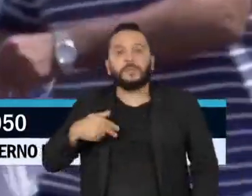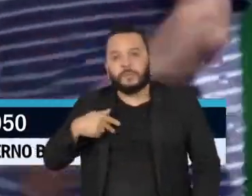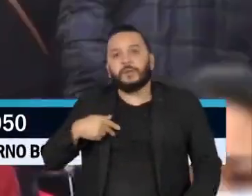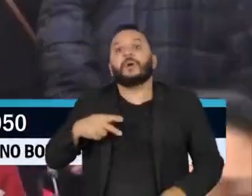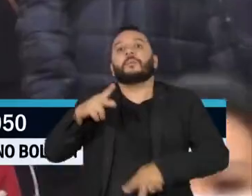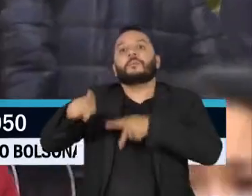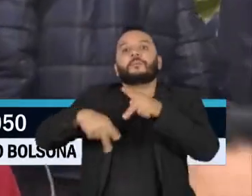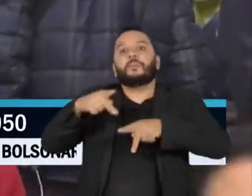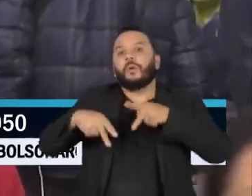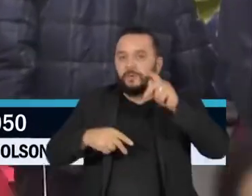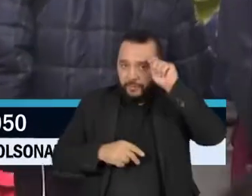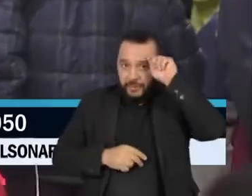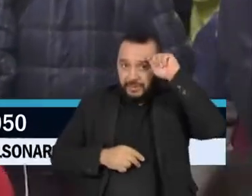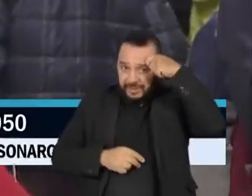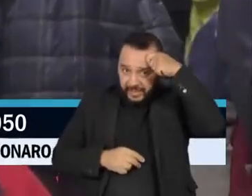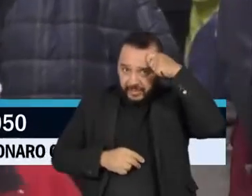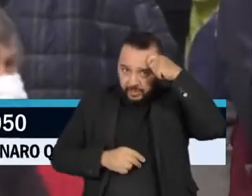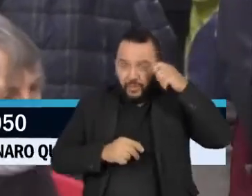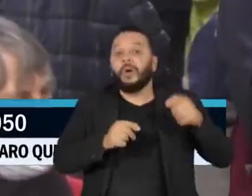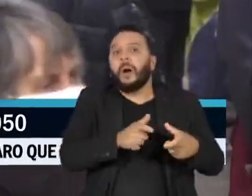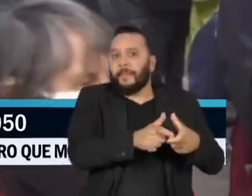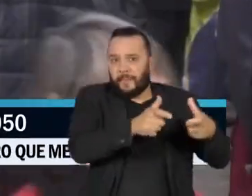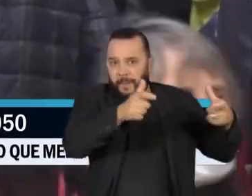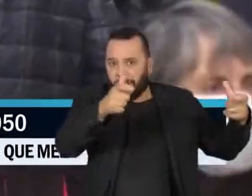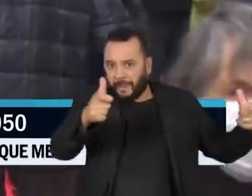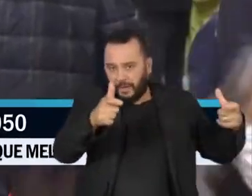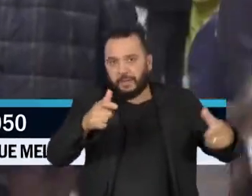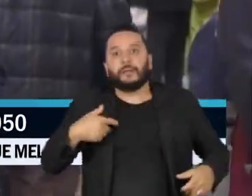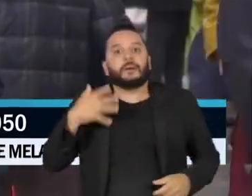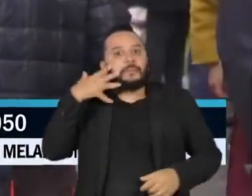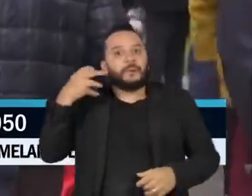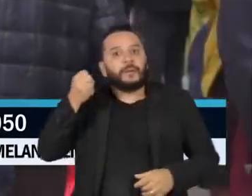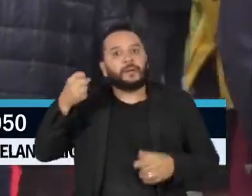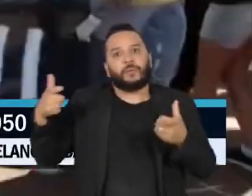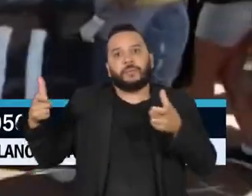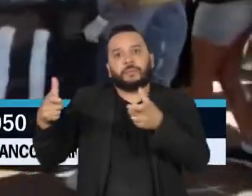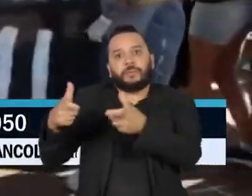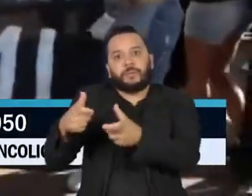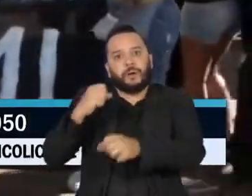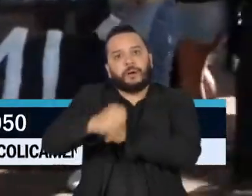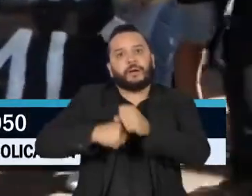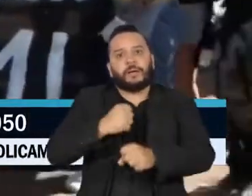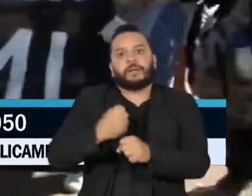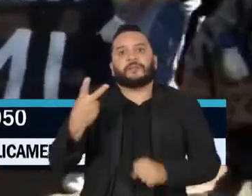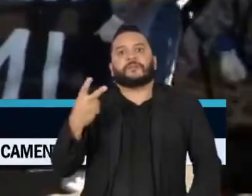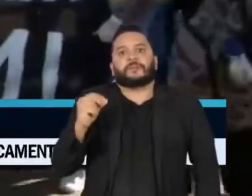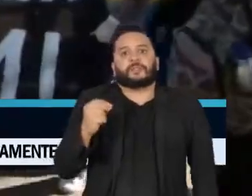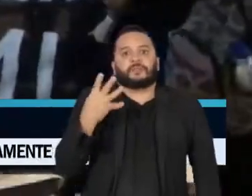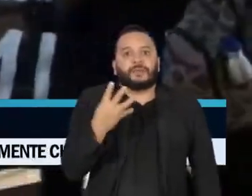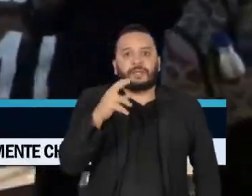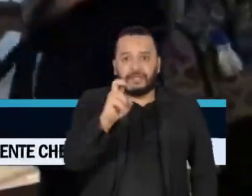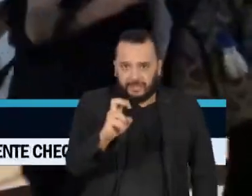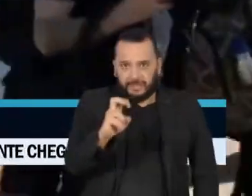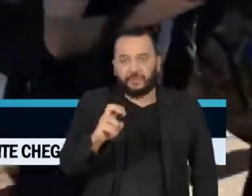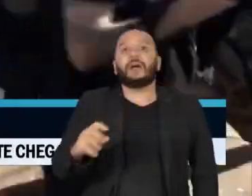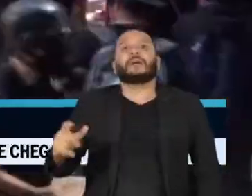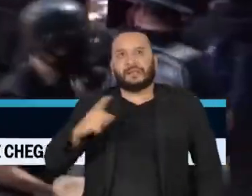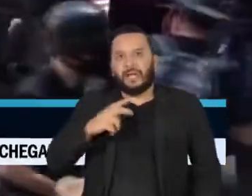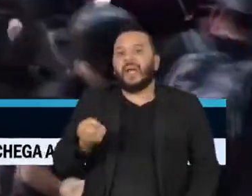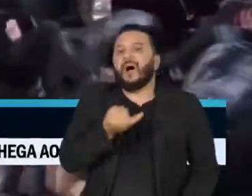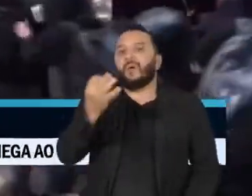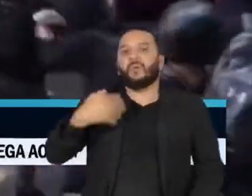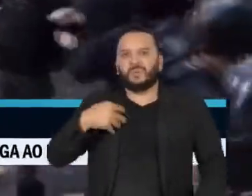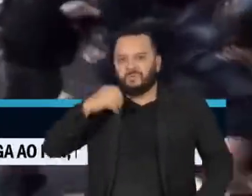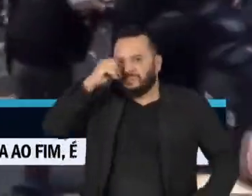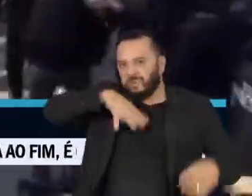branca deve superar a de brancos em 2045, o que tem alimentado discursos de ódio